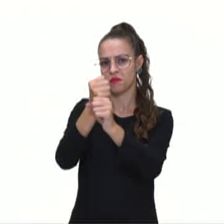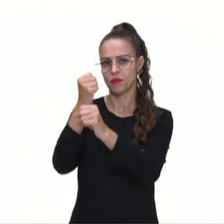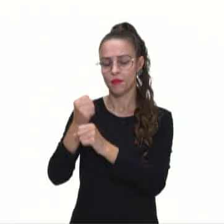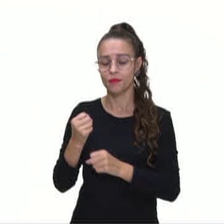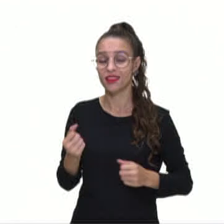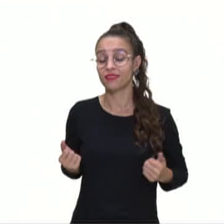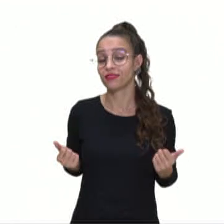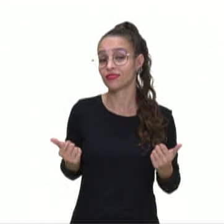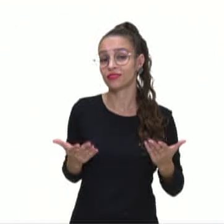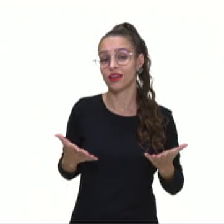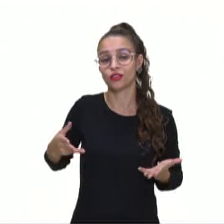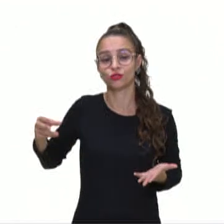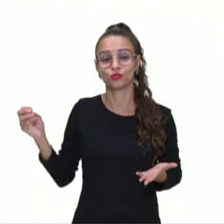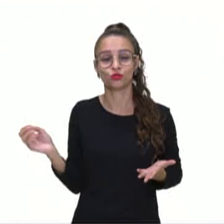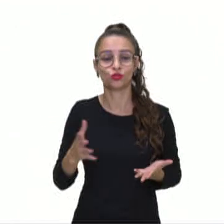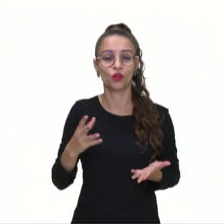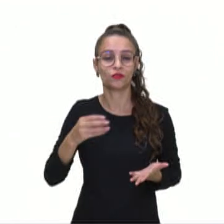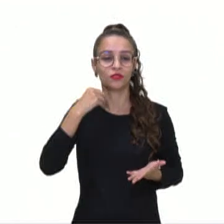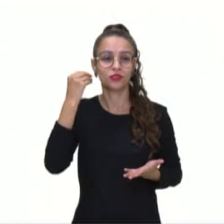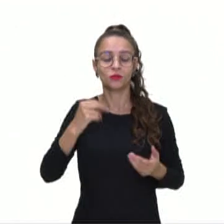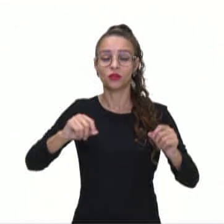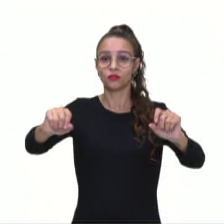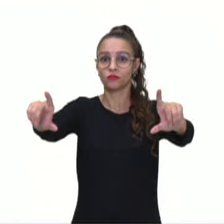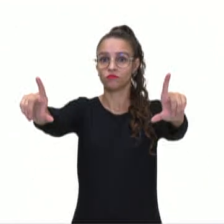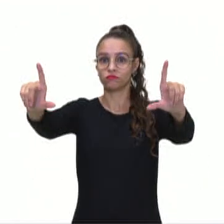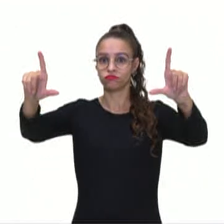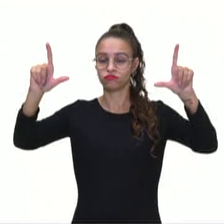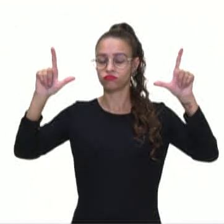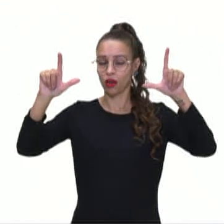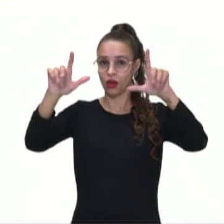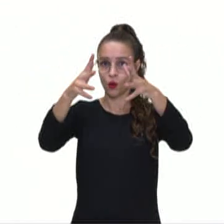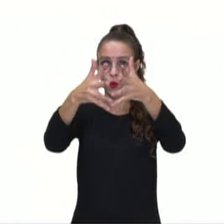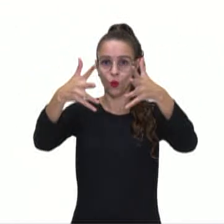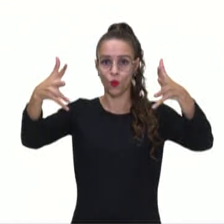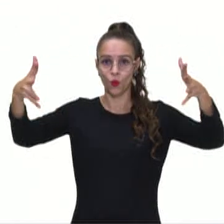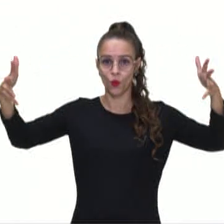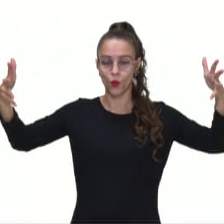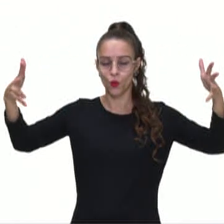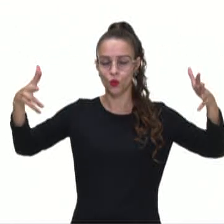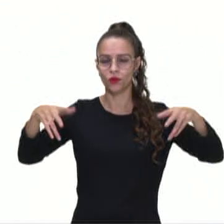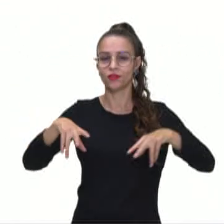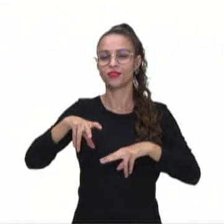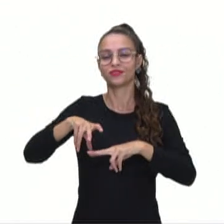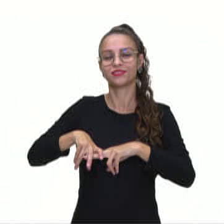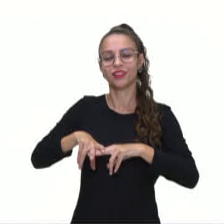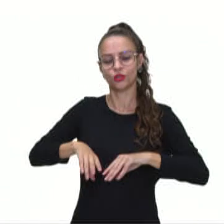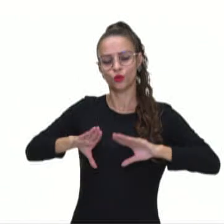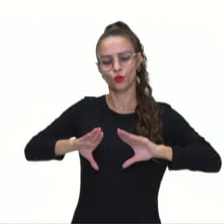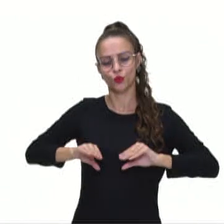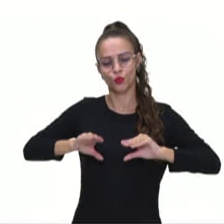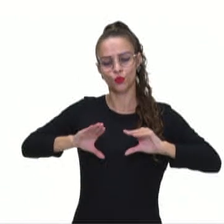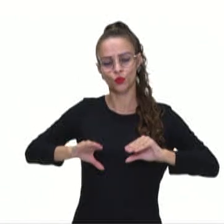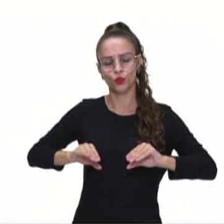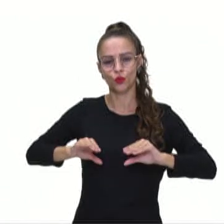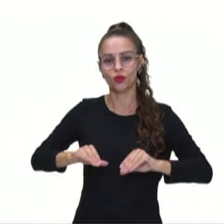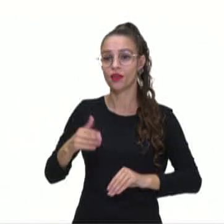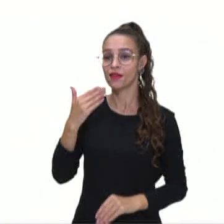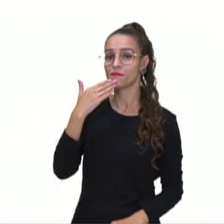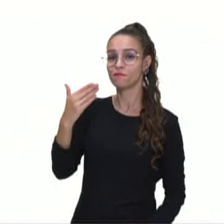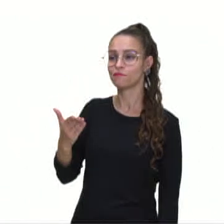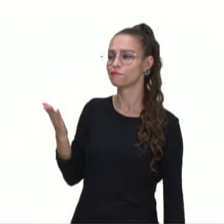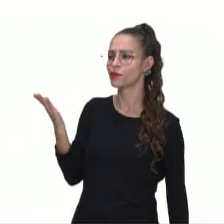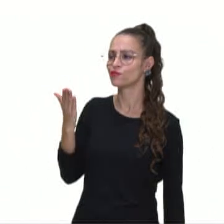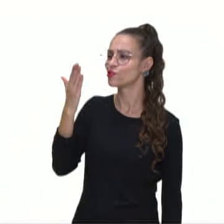novas experiências com telas de alta definição gigantes, assentos aquecidos, pedidos de comida